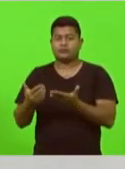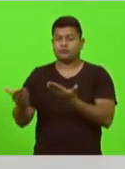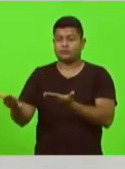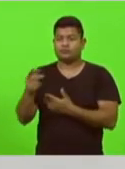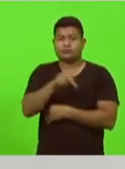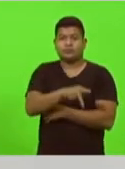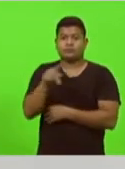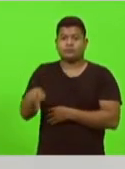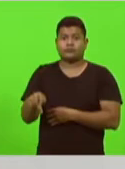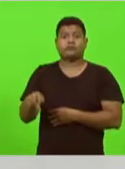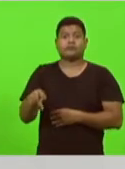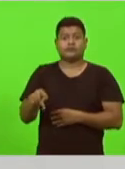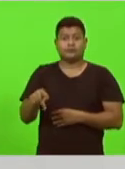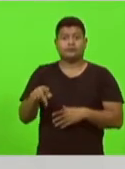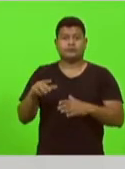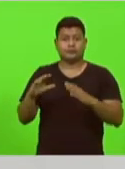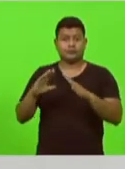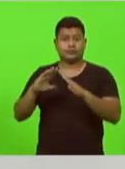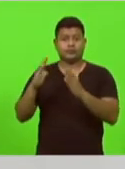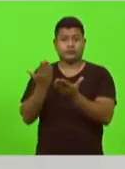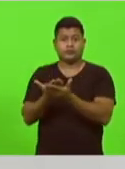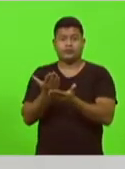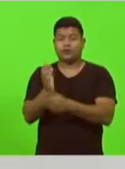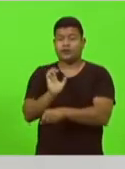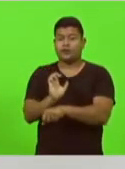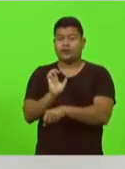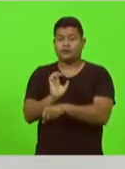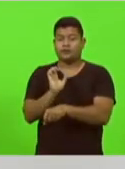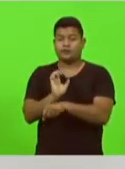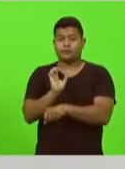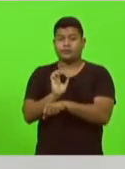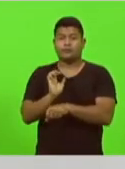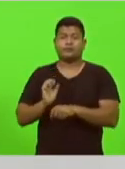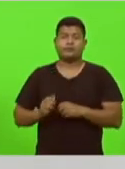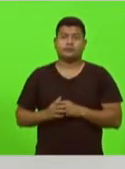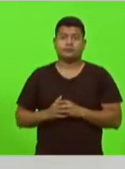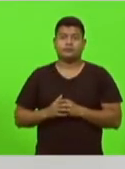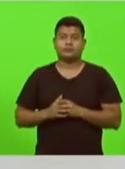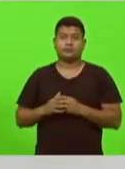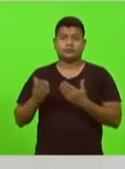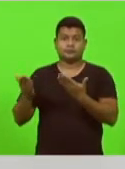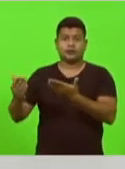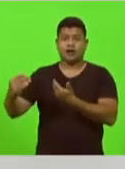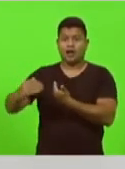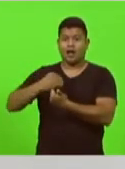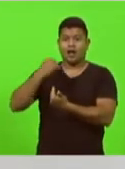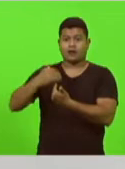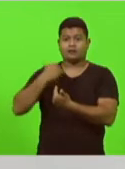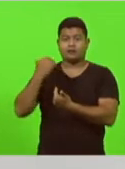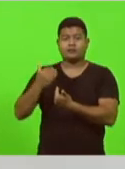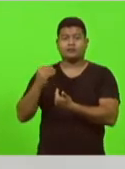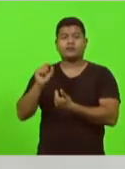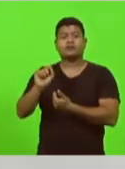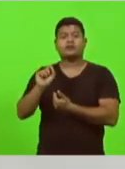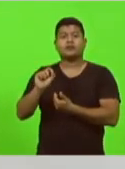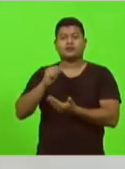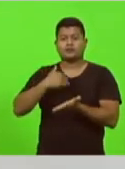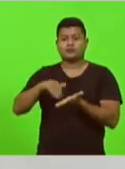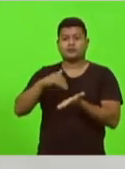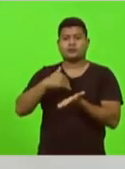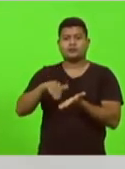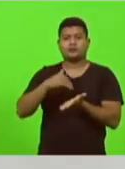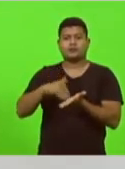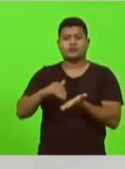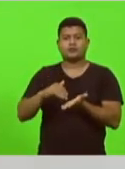estadual de ensino, que ele fala que foi orientado pela Secretaria de Educação